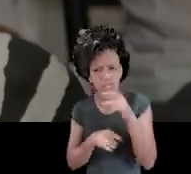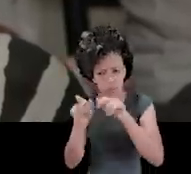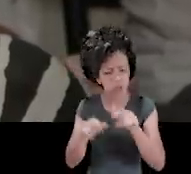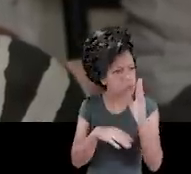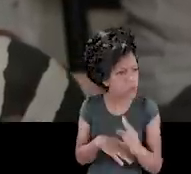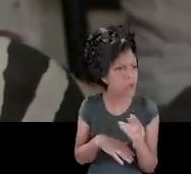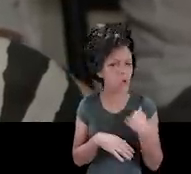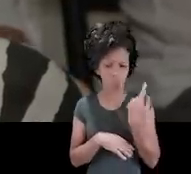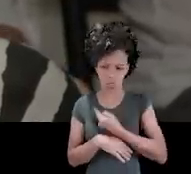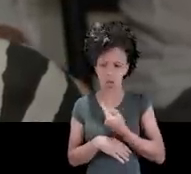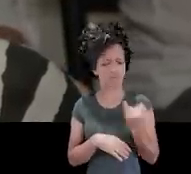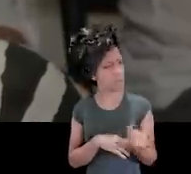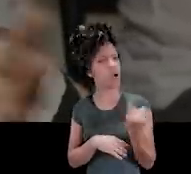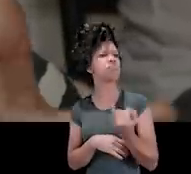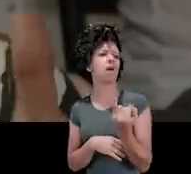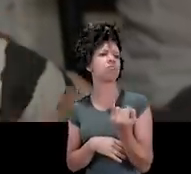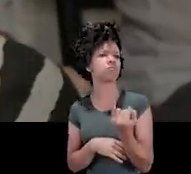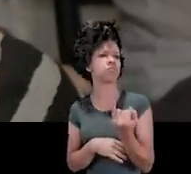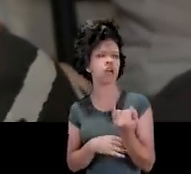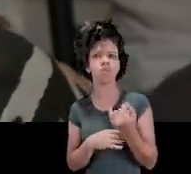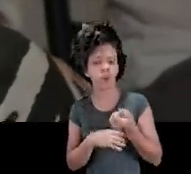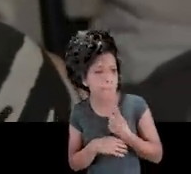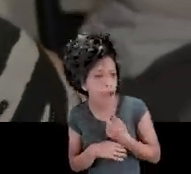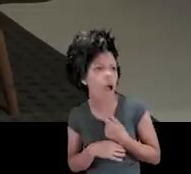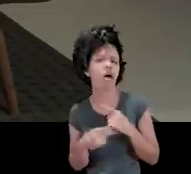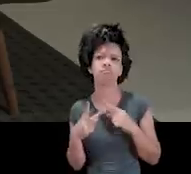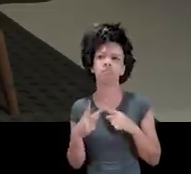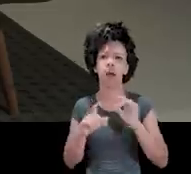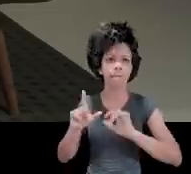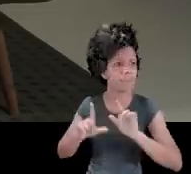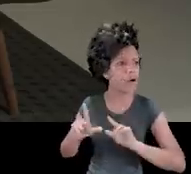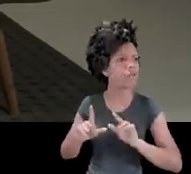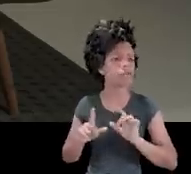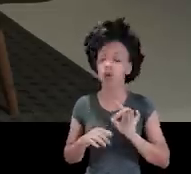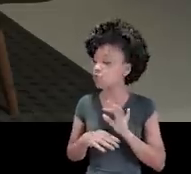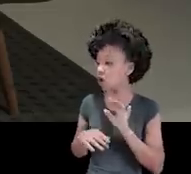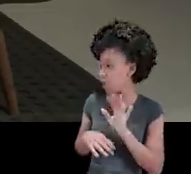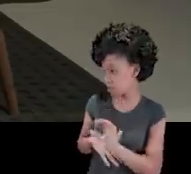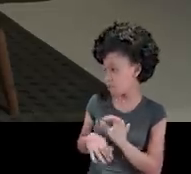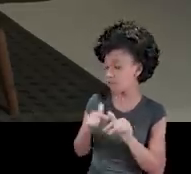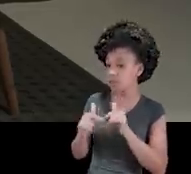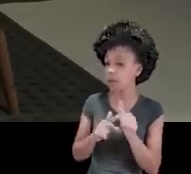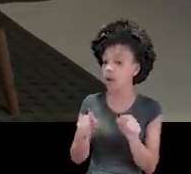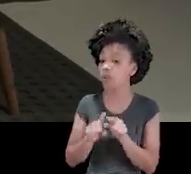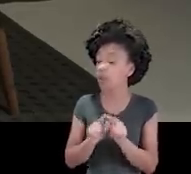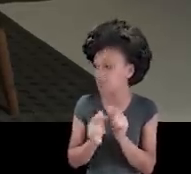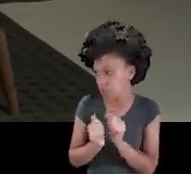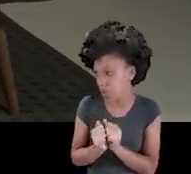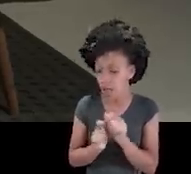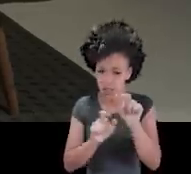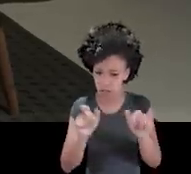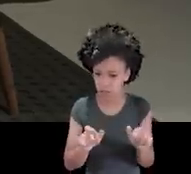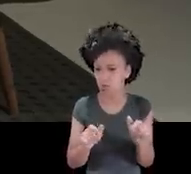brasileiro, o quanto nós somos importantes. Uhum. Os nossos humoristas, os nossos programas são E não só isso, você trabalhou ao lado... Quer dizer, essas